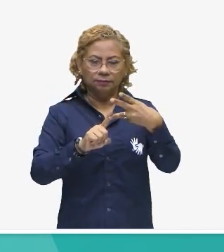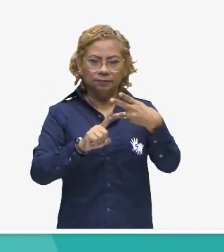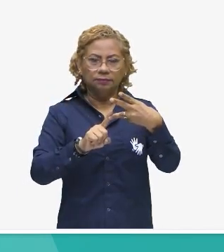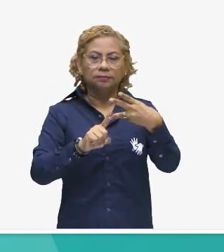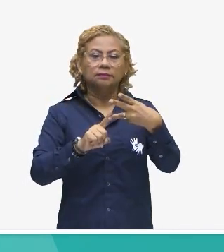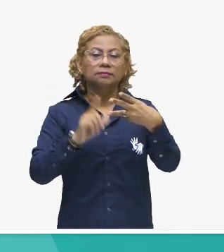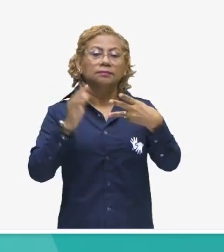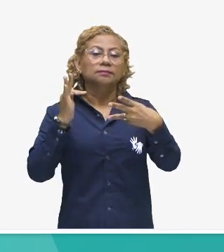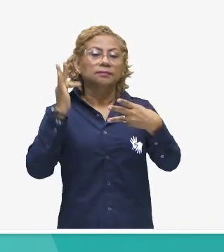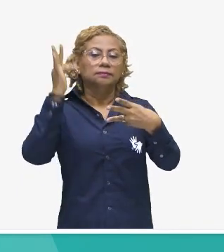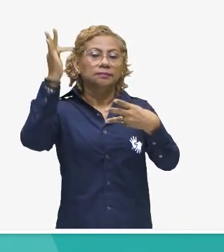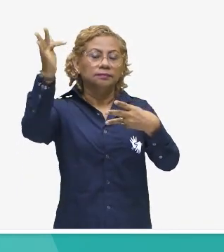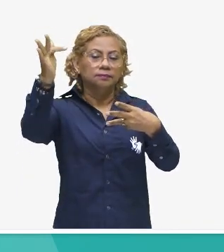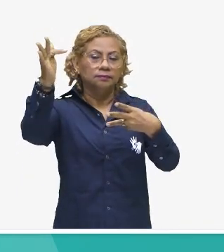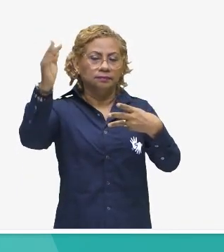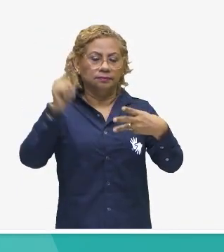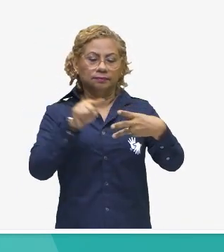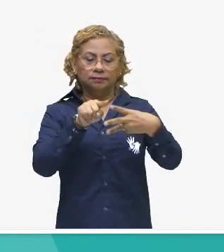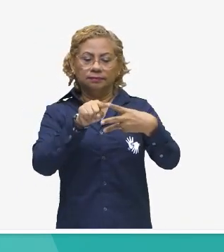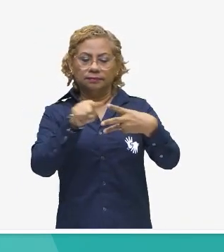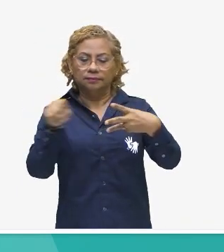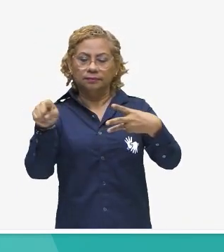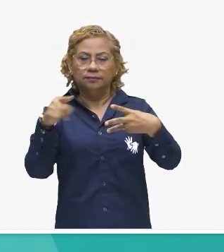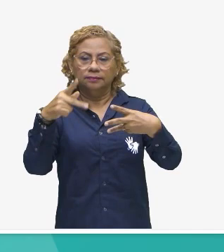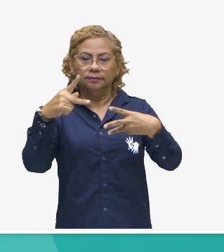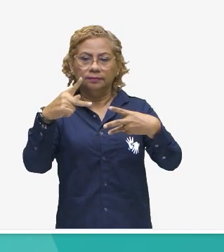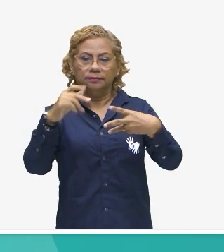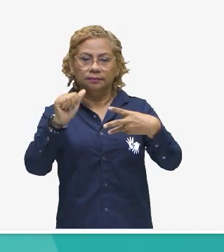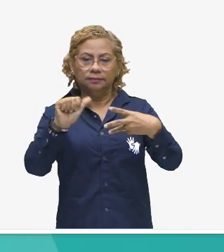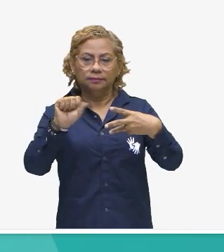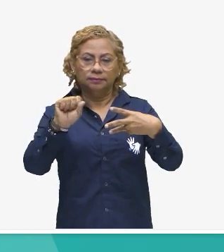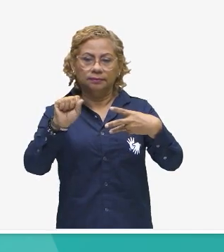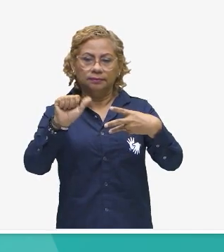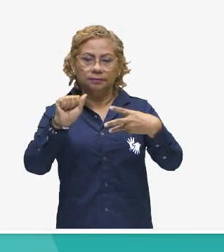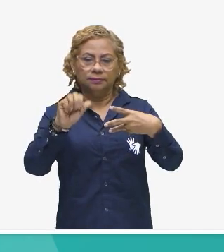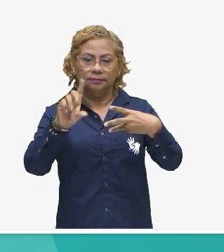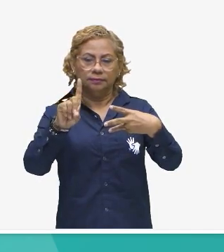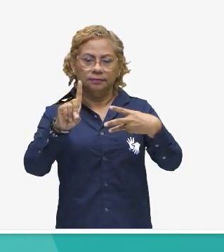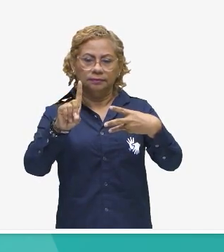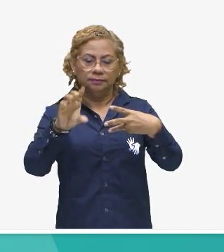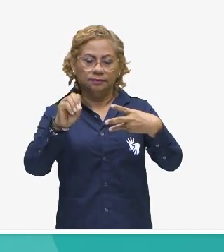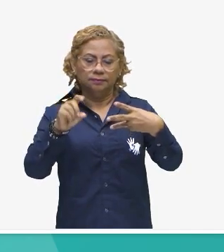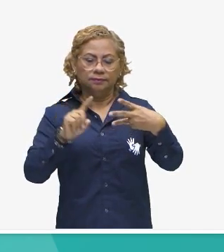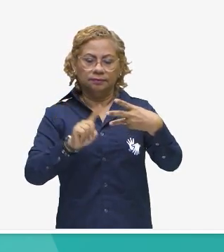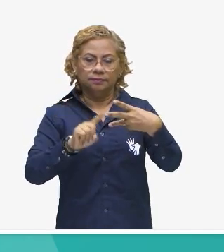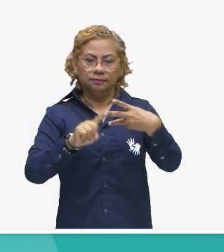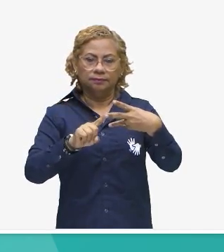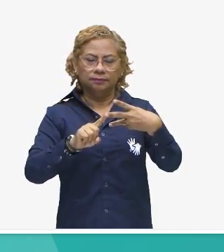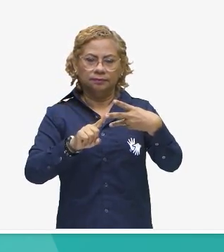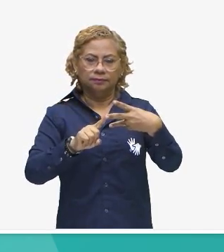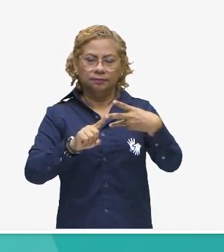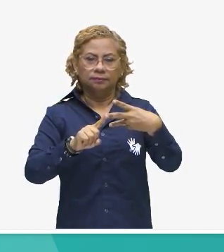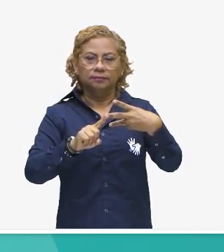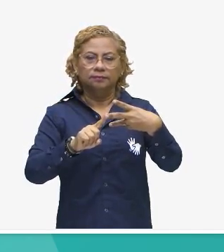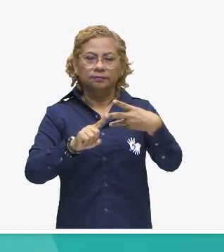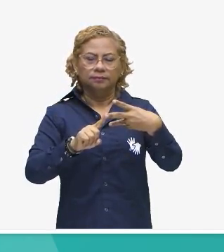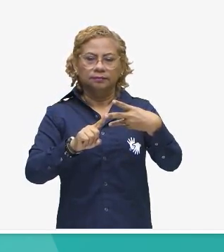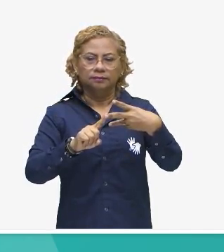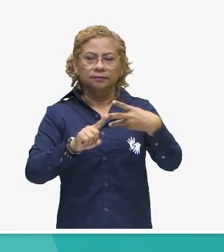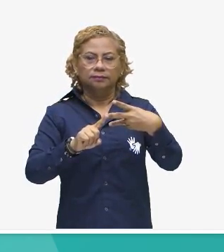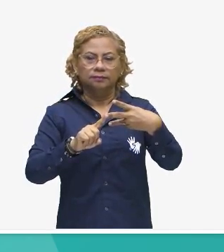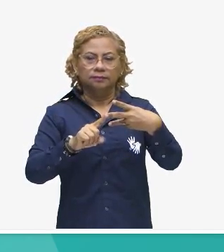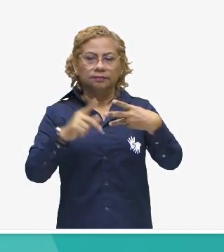E então não te contei, que é passado, não te contarei futuramente. Então